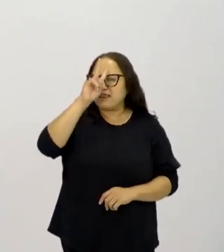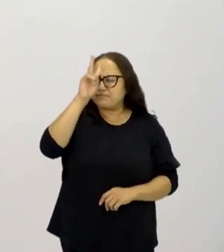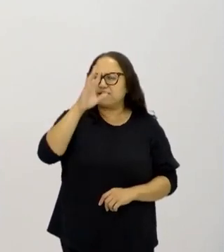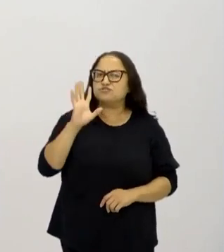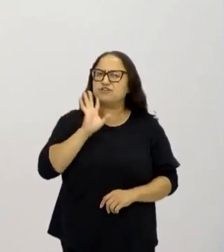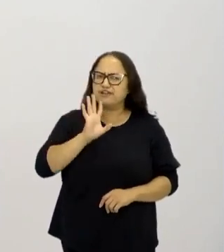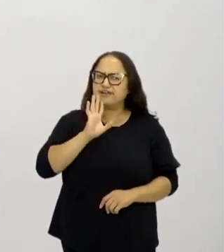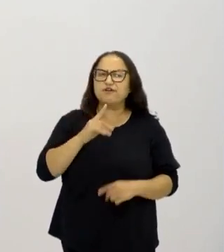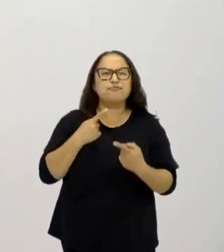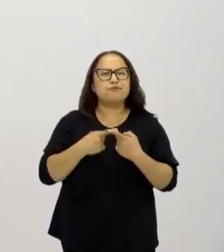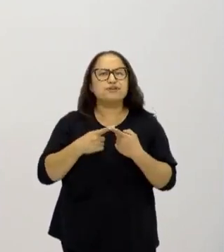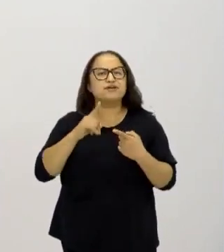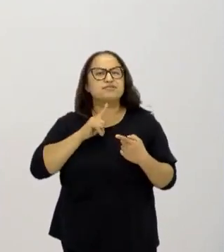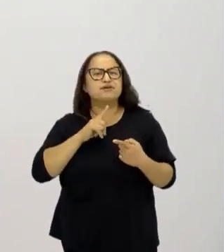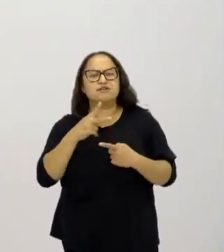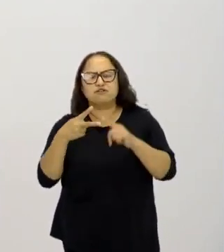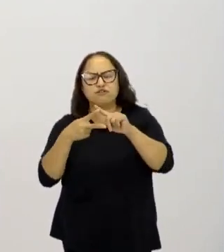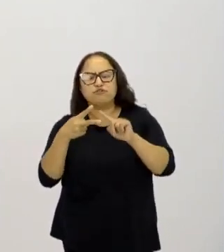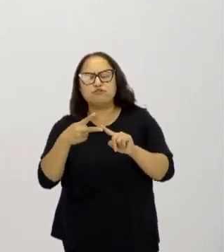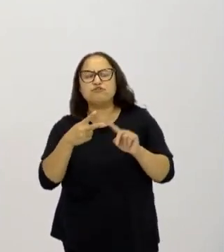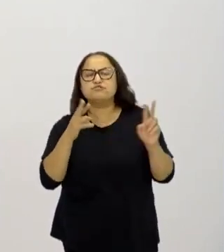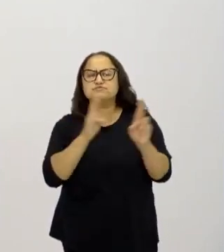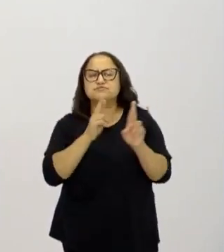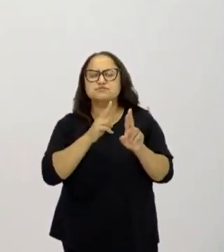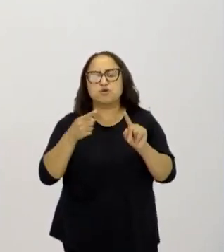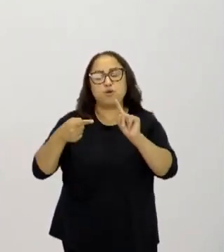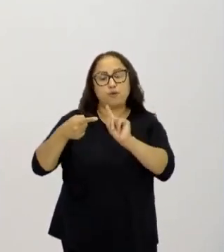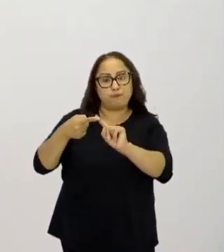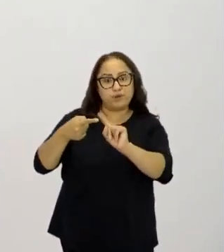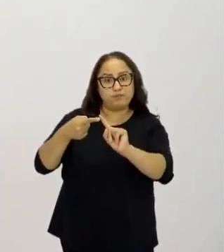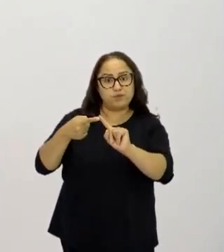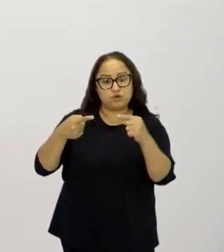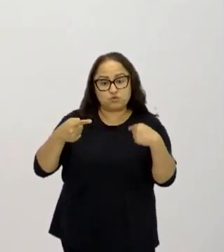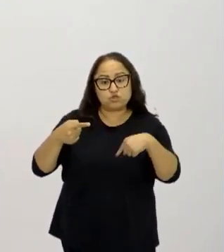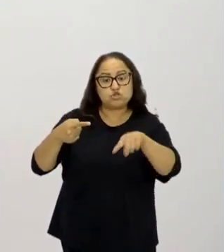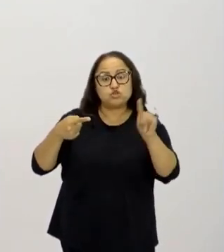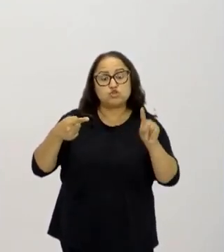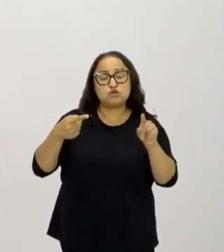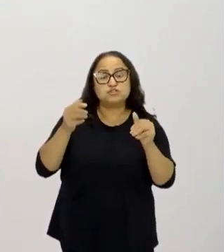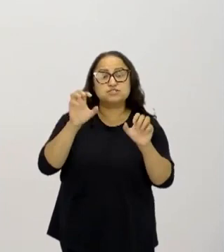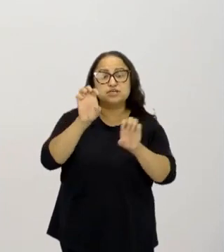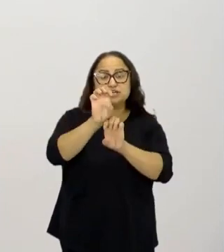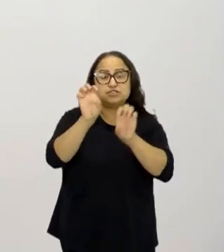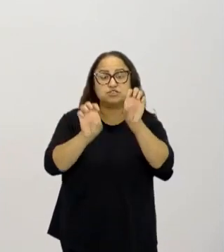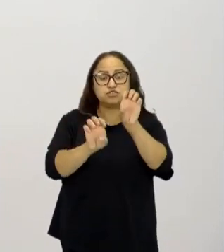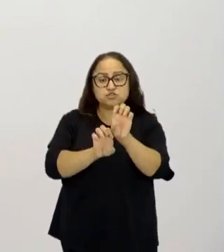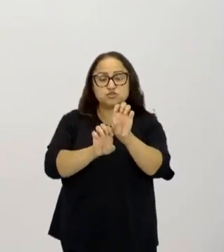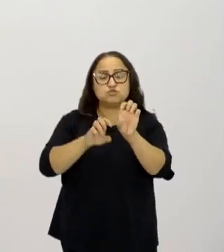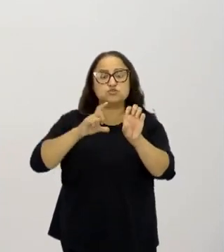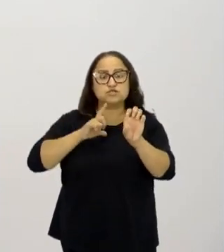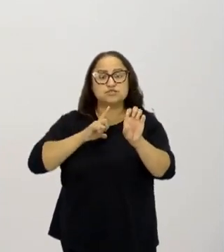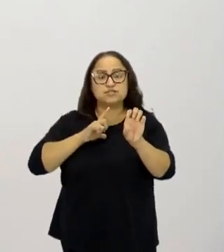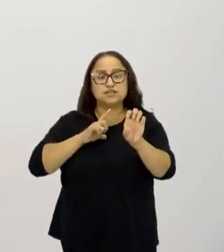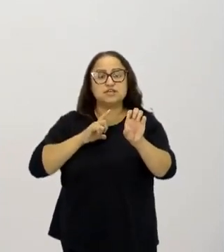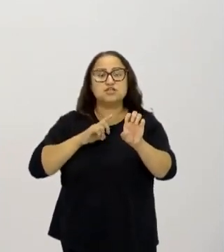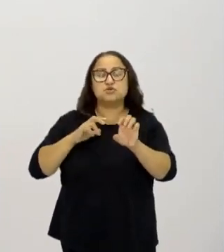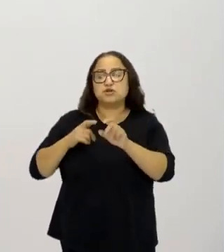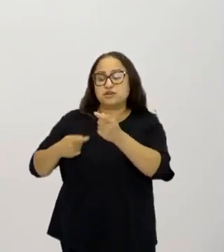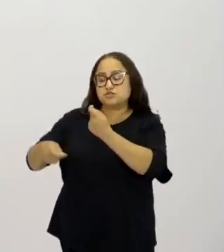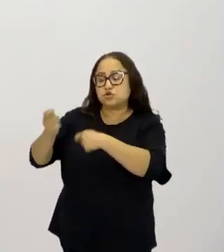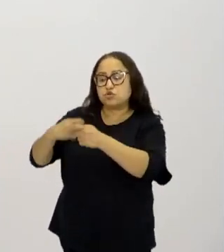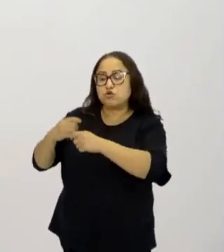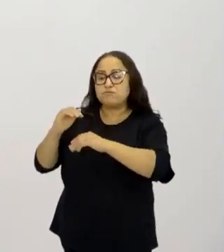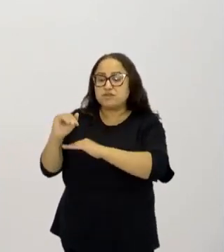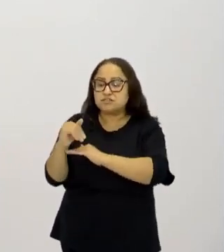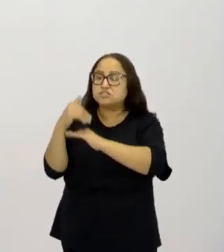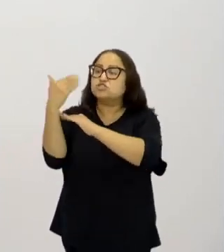dois fatores, professor. O primeiro, que a gente mantém uma estrutura de abastecimento de mercado externo que é algo que faz